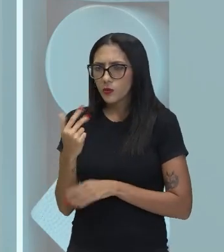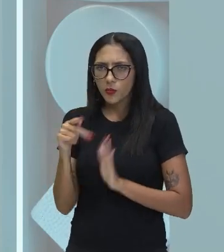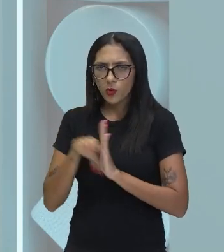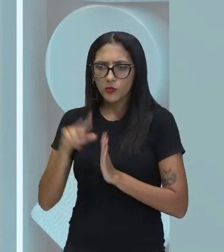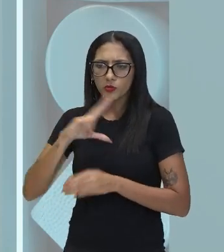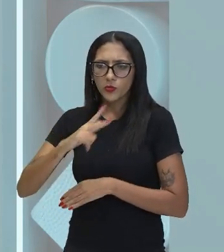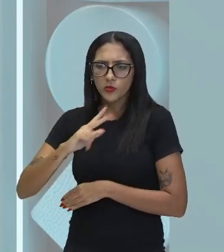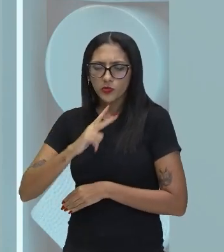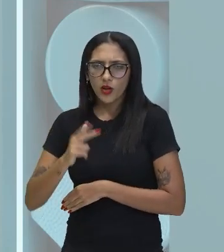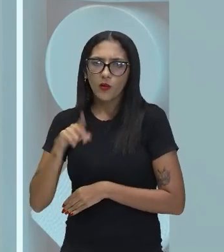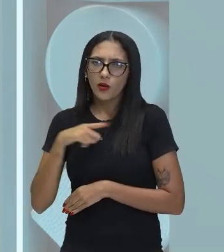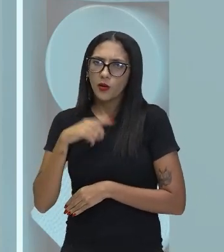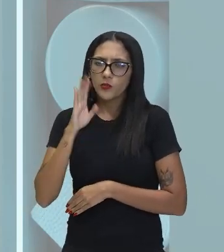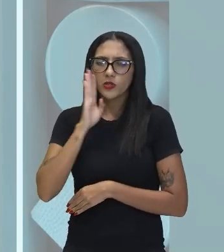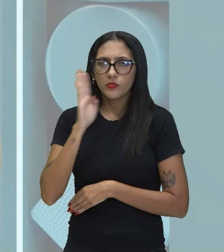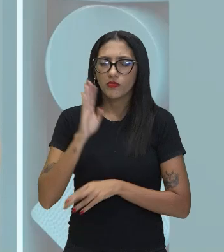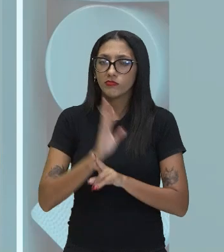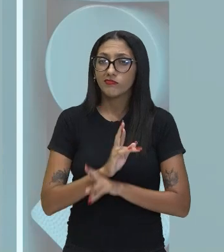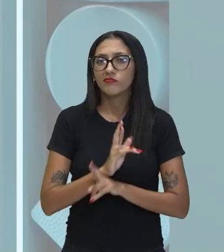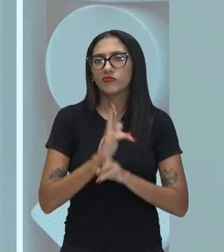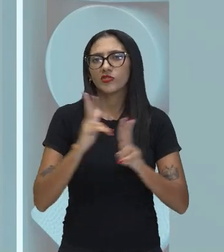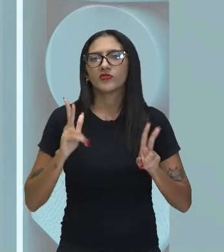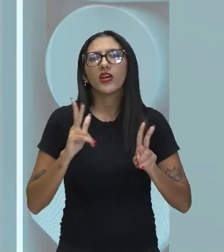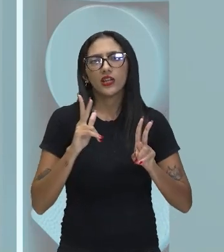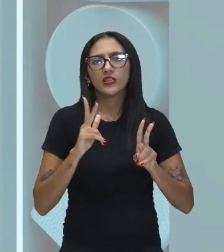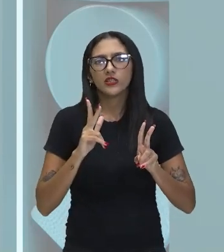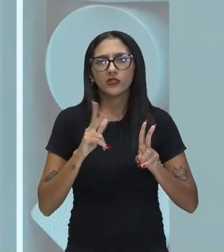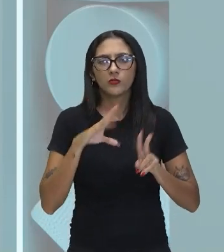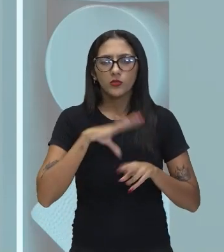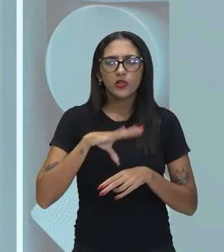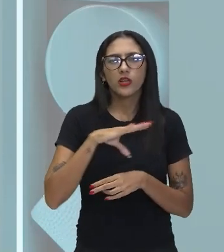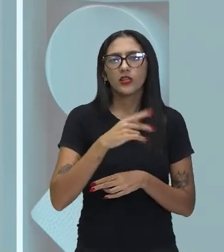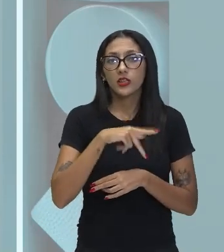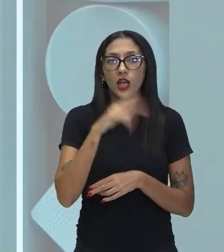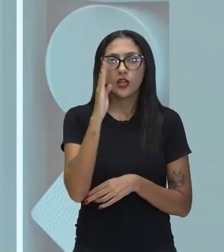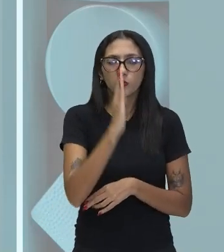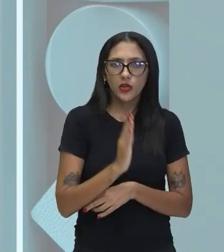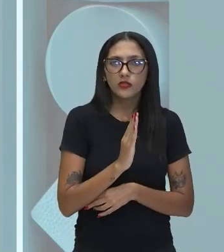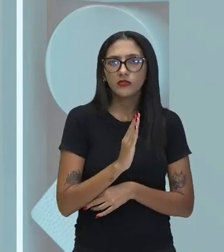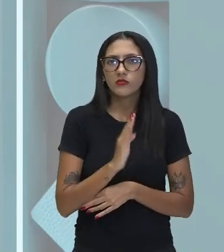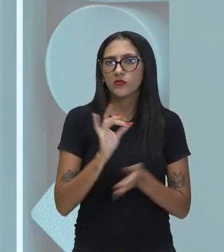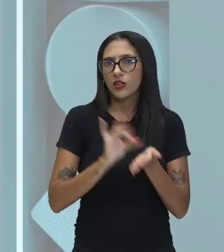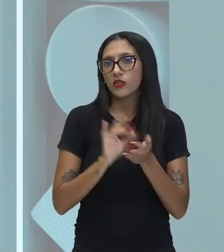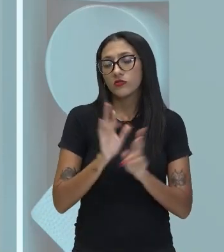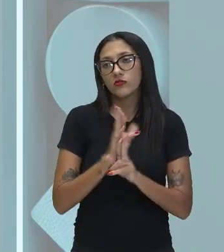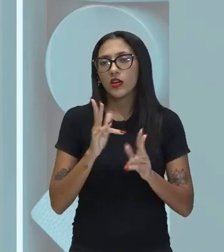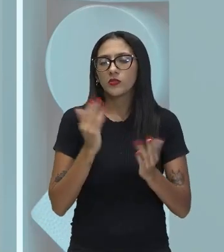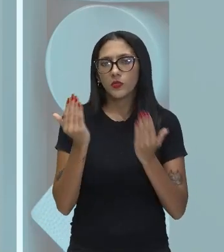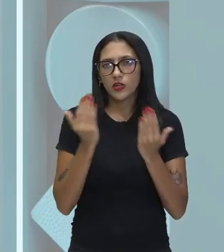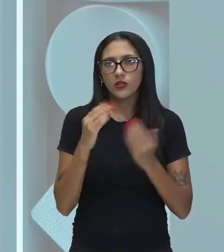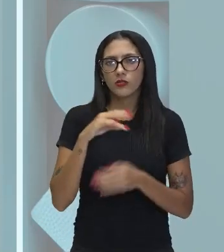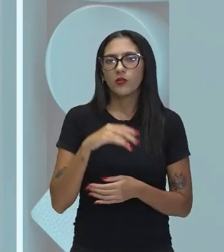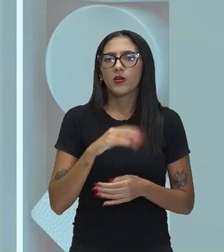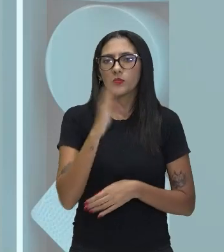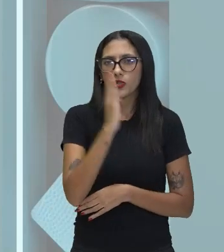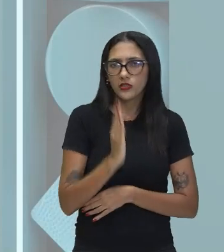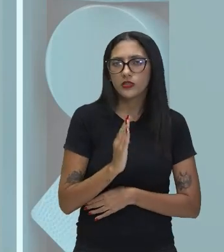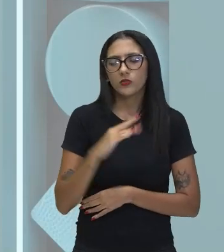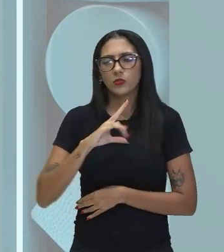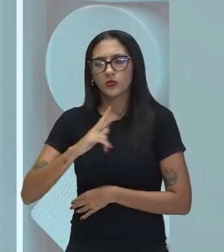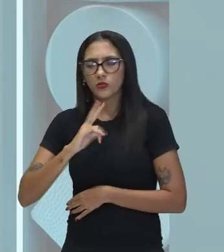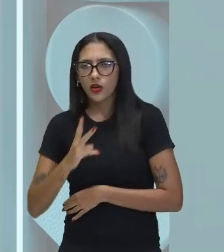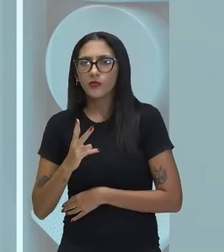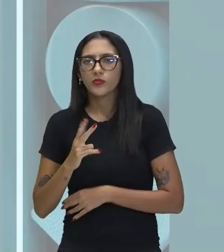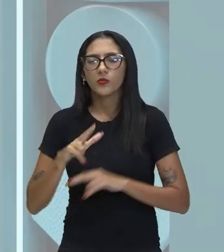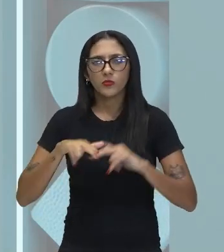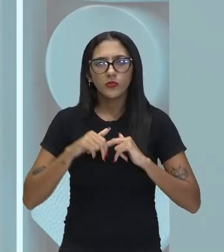em detrimento da forma como os brasileiros utilizavam o português. Então, nesse primeiro momento, nesse manifesto, havia essa proposição,